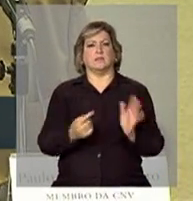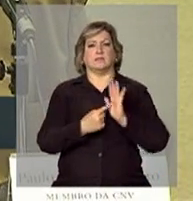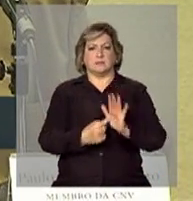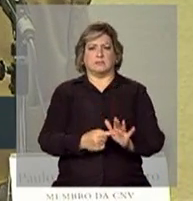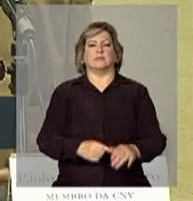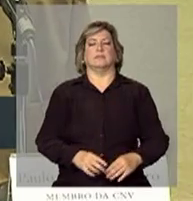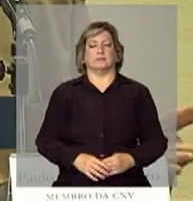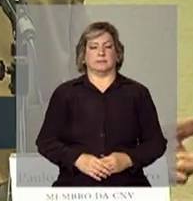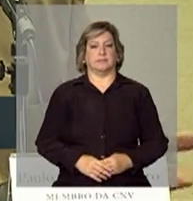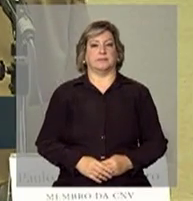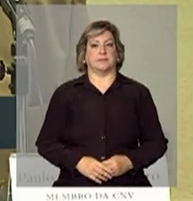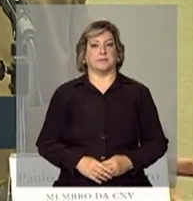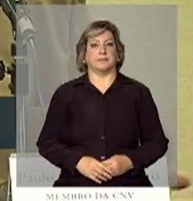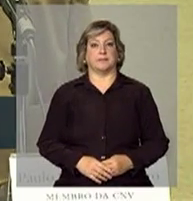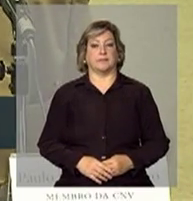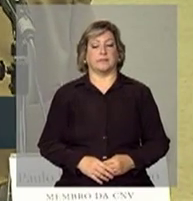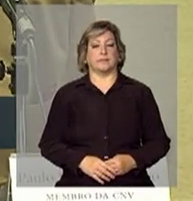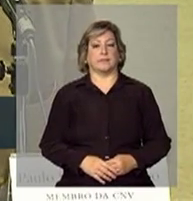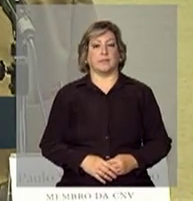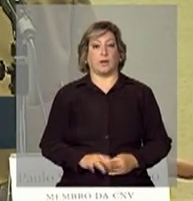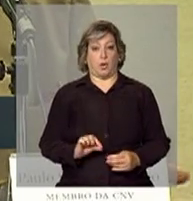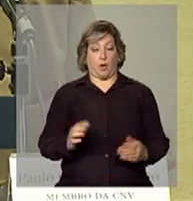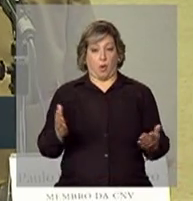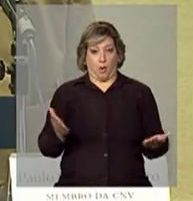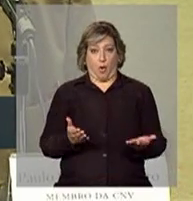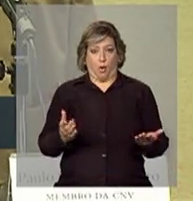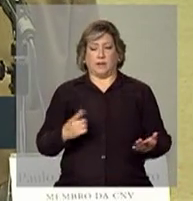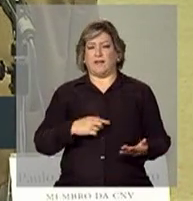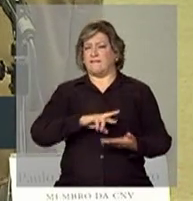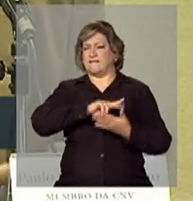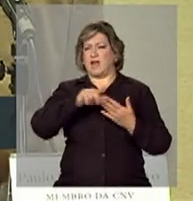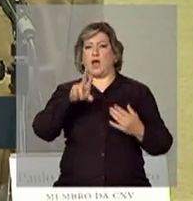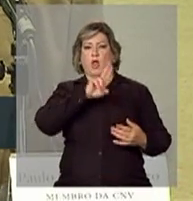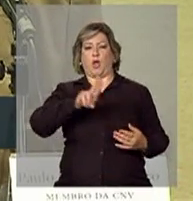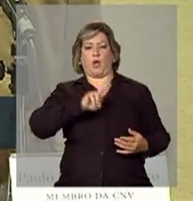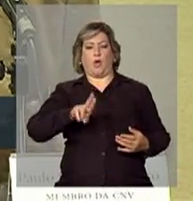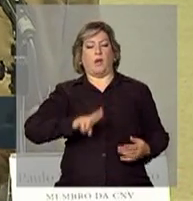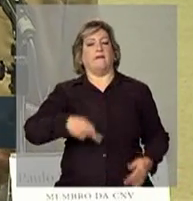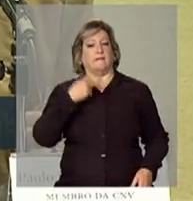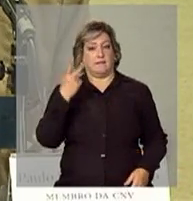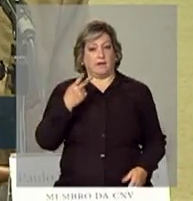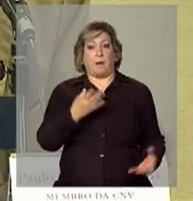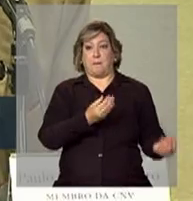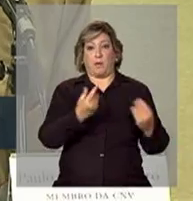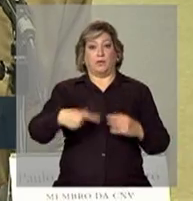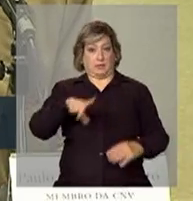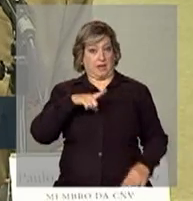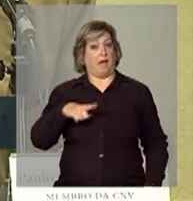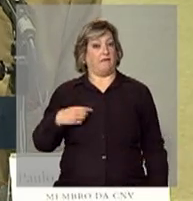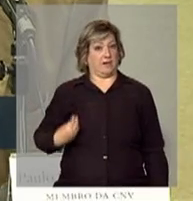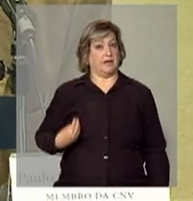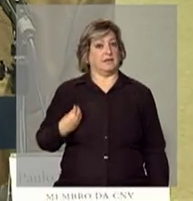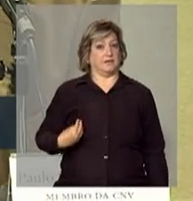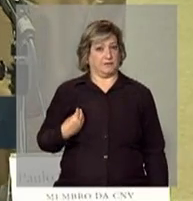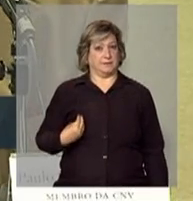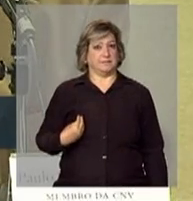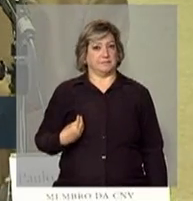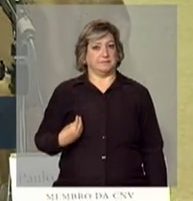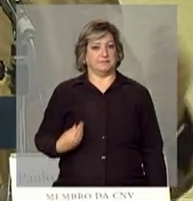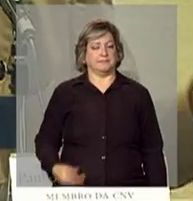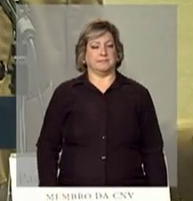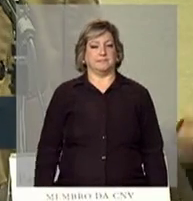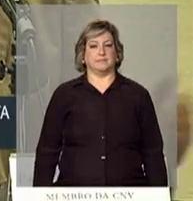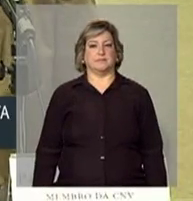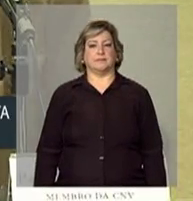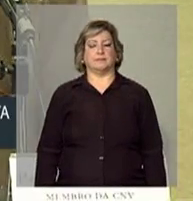final. Então, hoje foram vários nomes, foram comentados, vários, muitos deles estão vivos. Então, teria mais uma